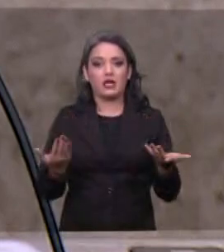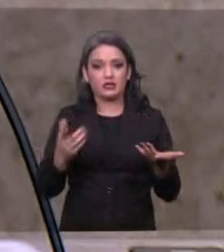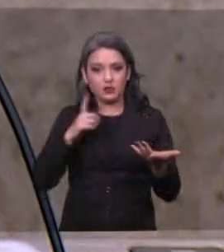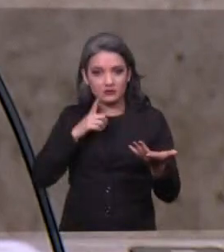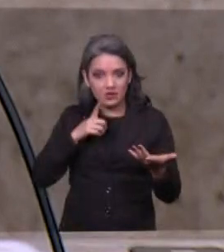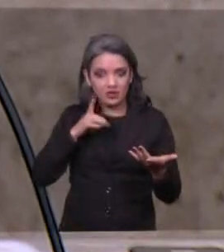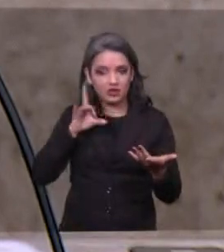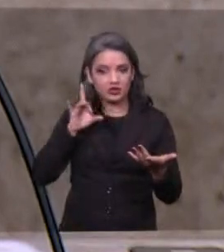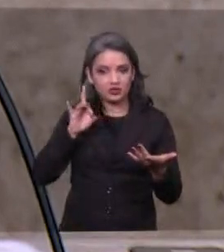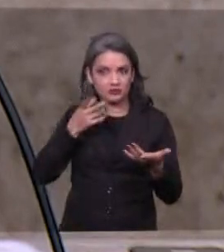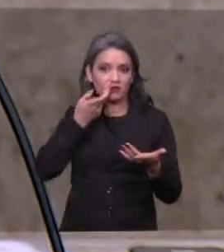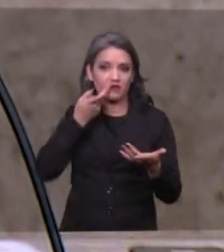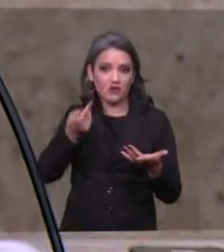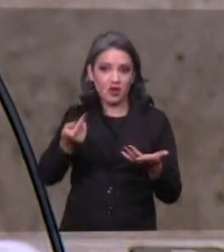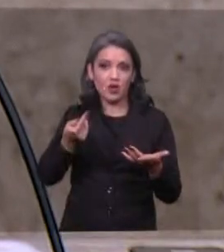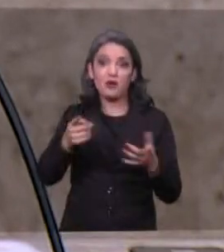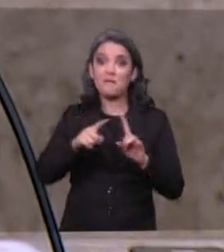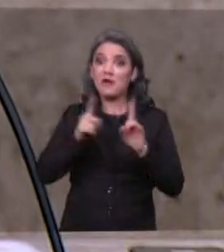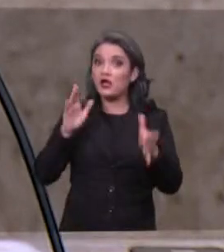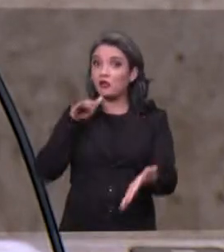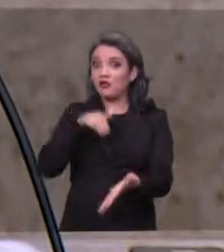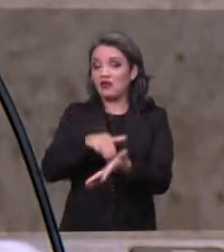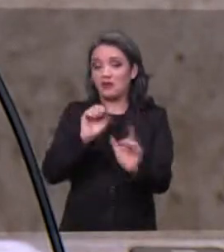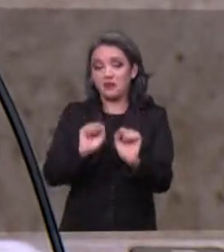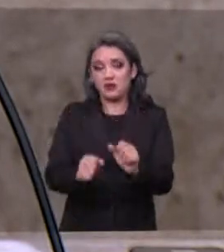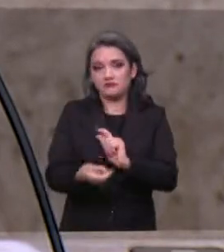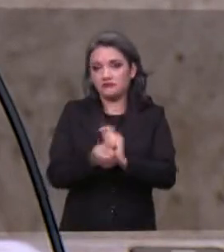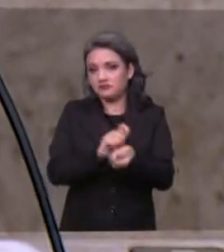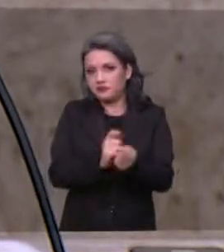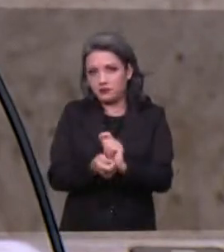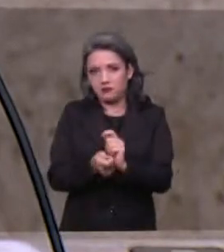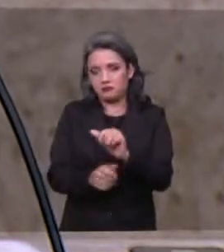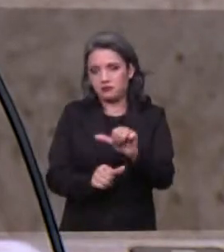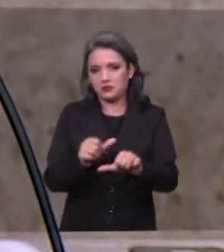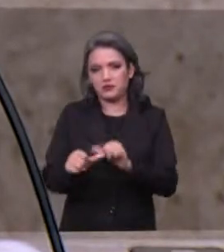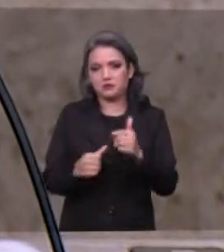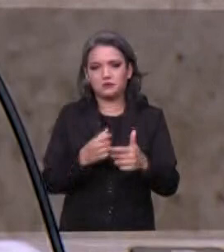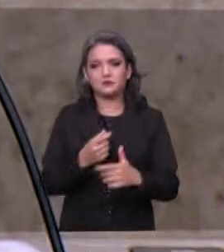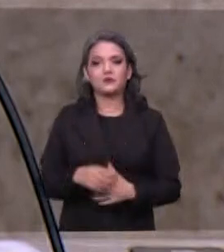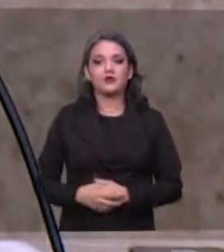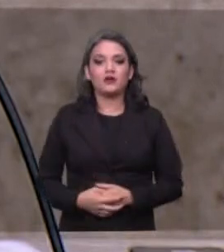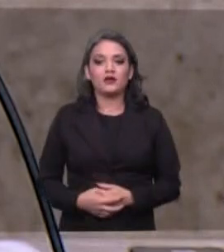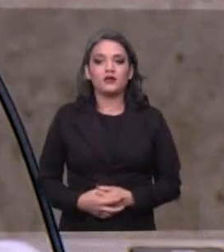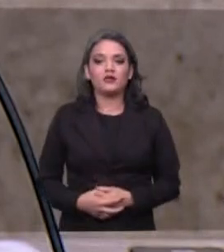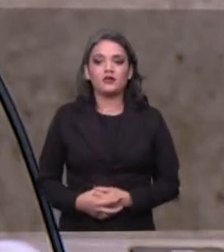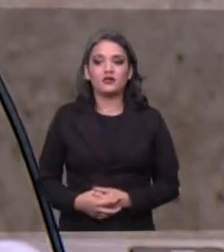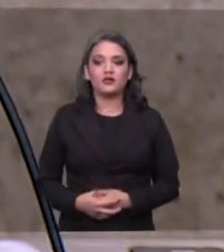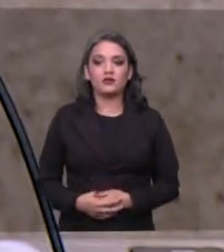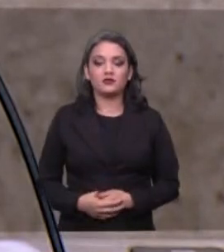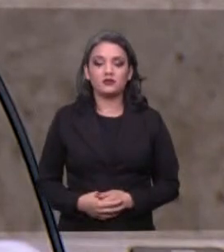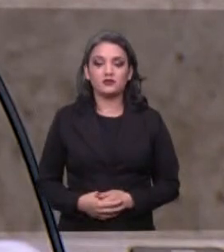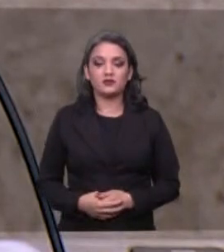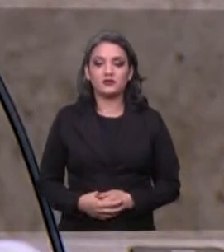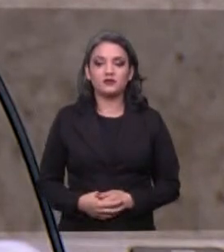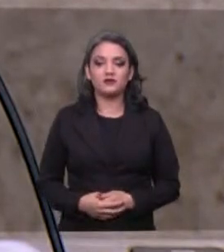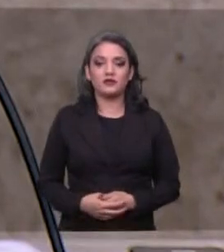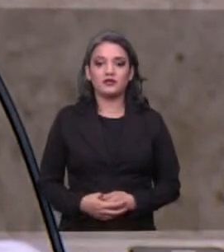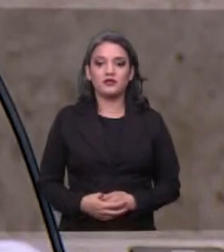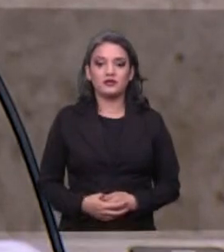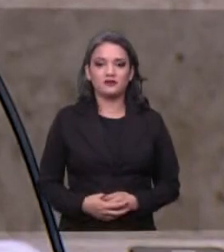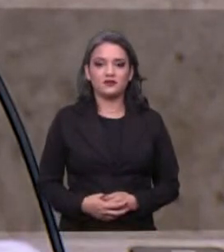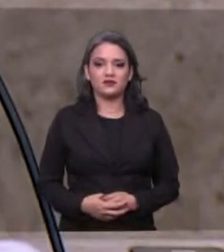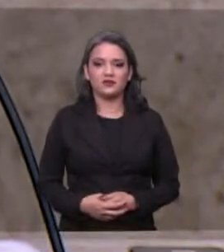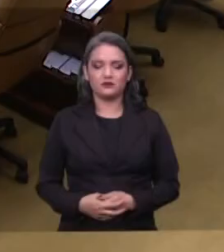declaração, mas nada impede que, no final, se faça uma harmonização. É